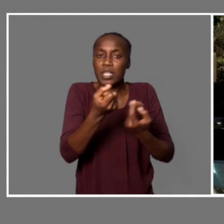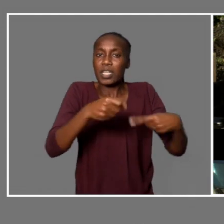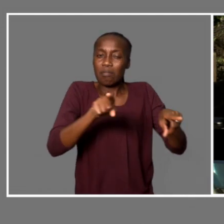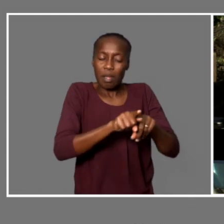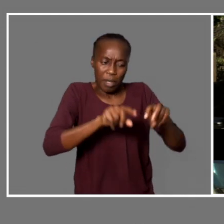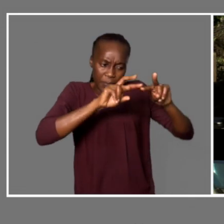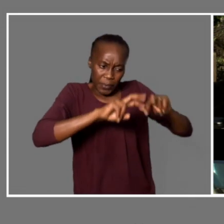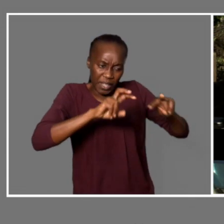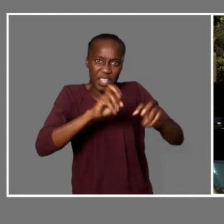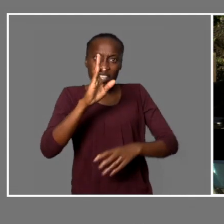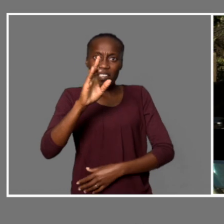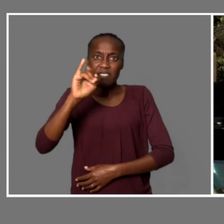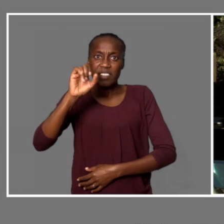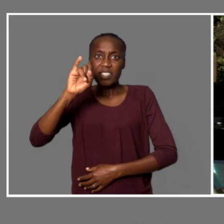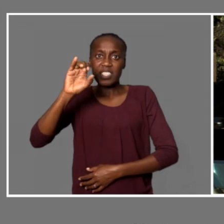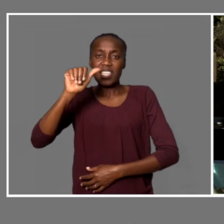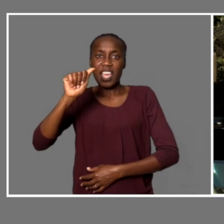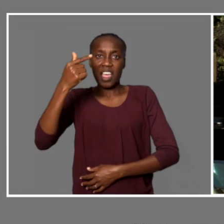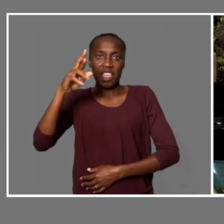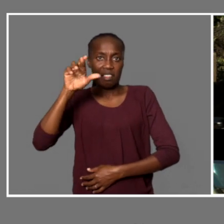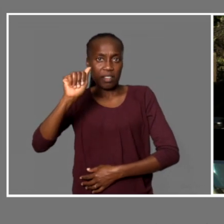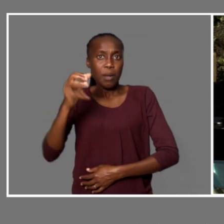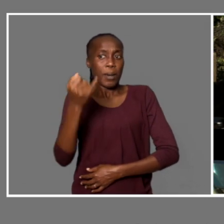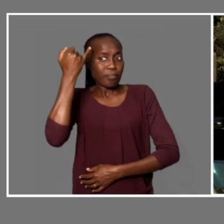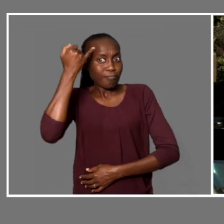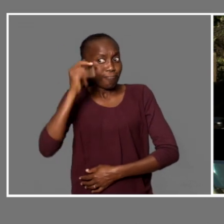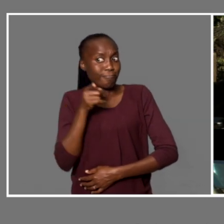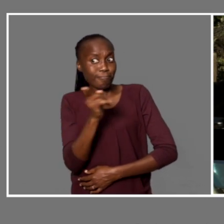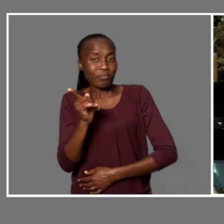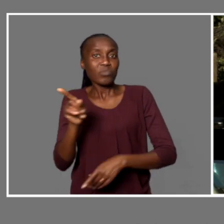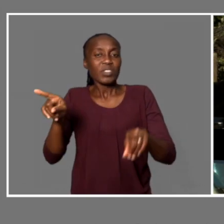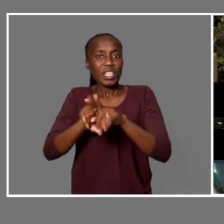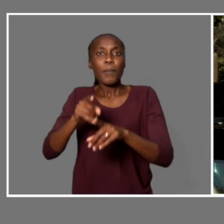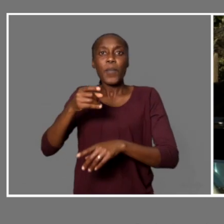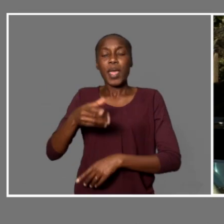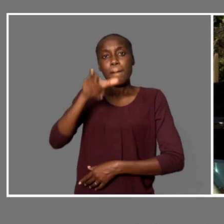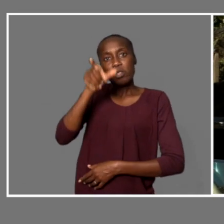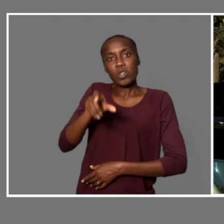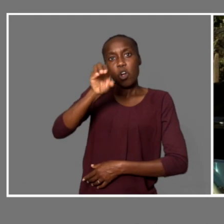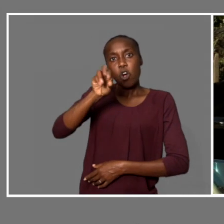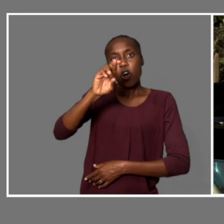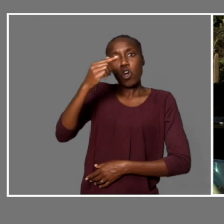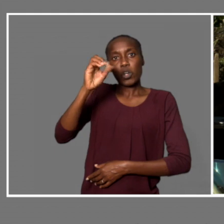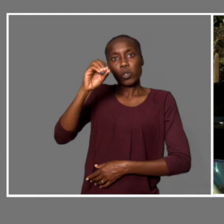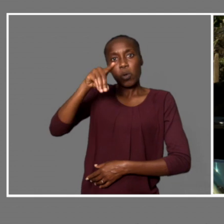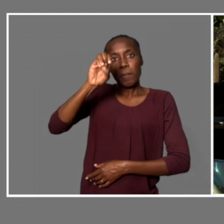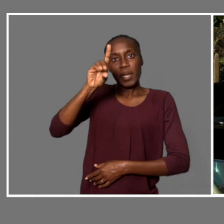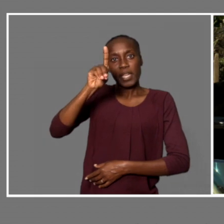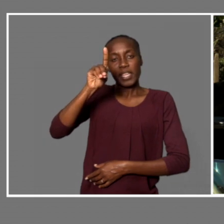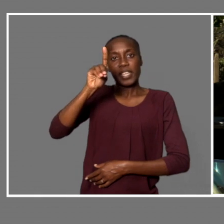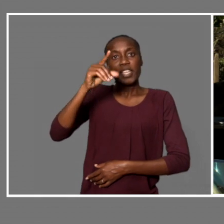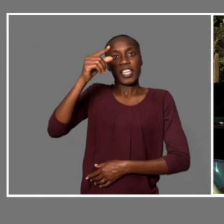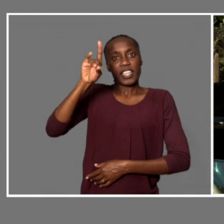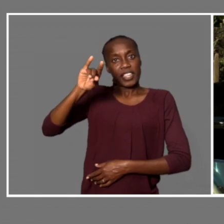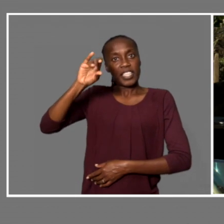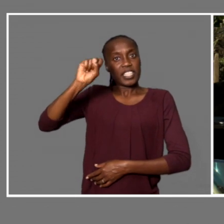postura por fazer ortóteses longas para ajudar a criança pelo menos a ficar até a pedestação e